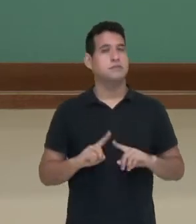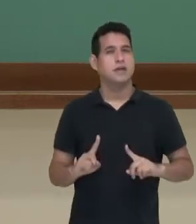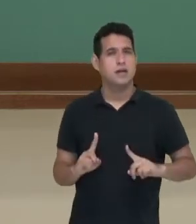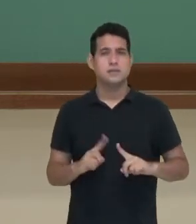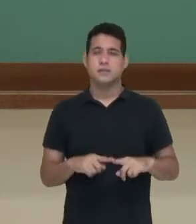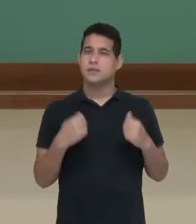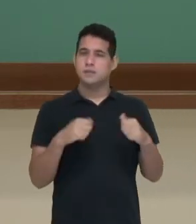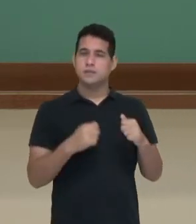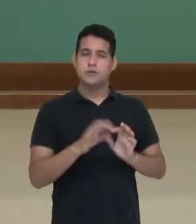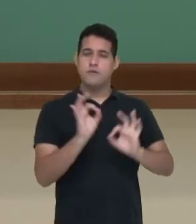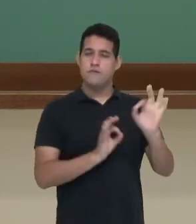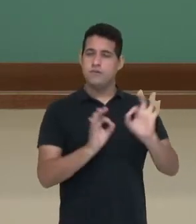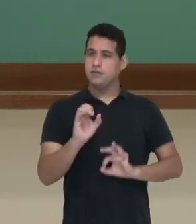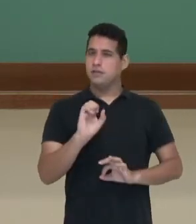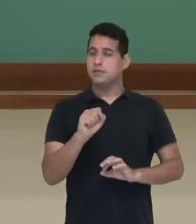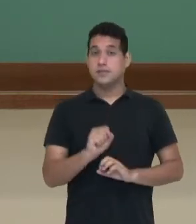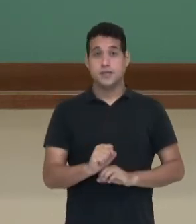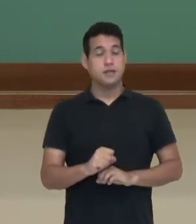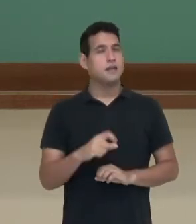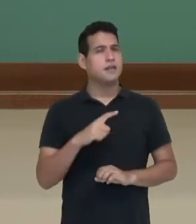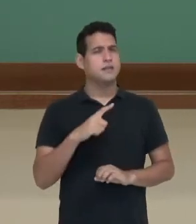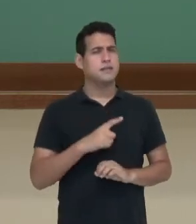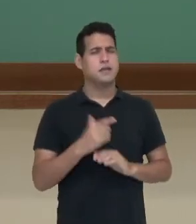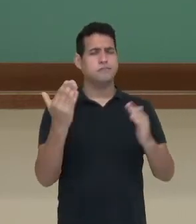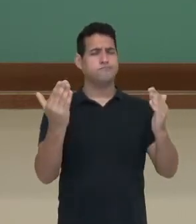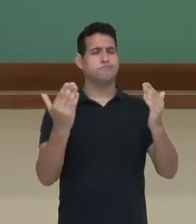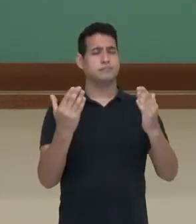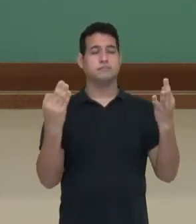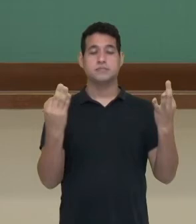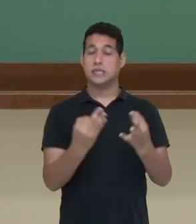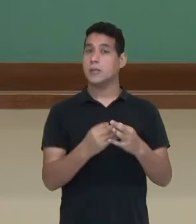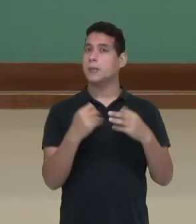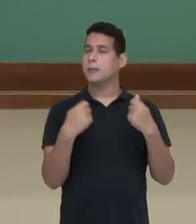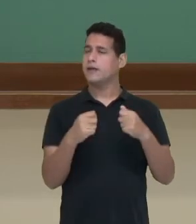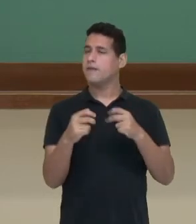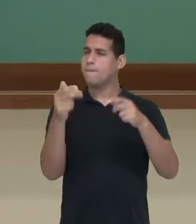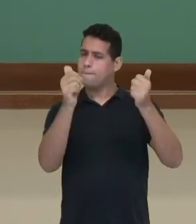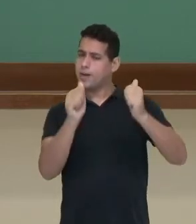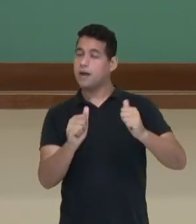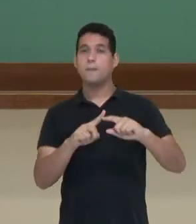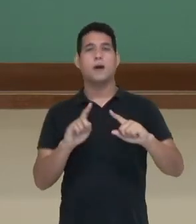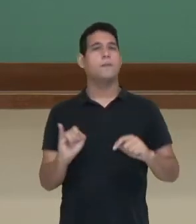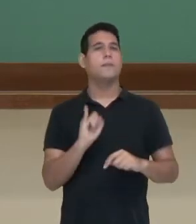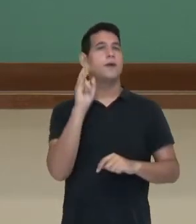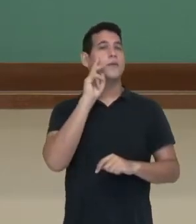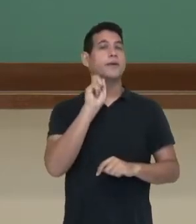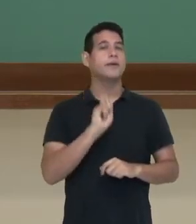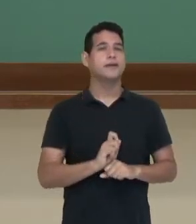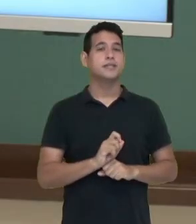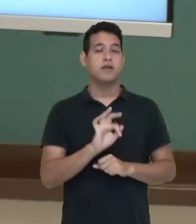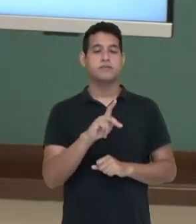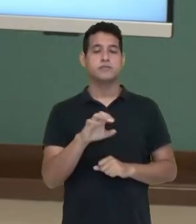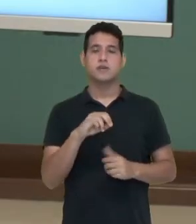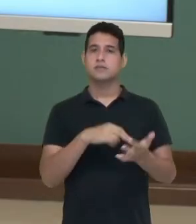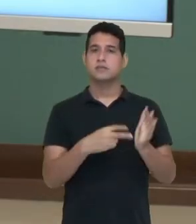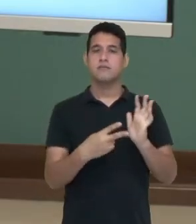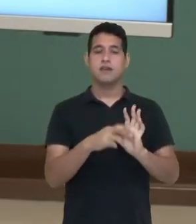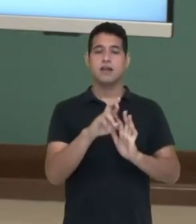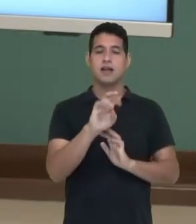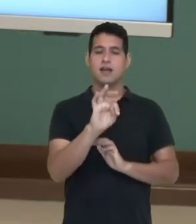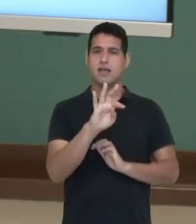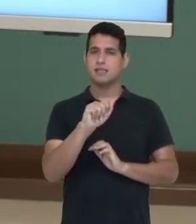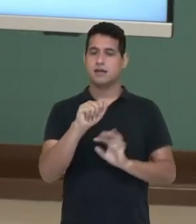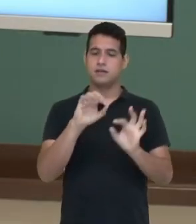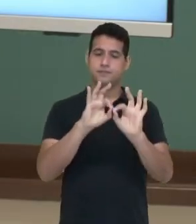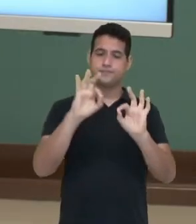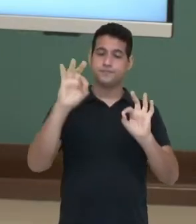tem como conferir sim, tem como fazer uma prova real sim, você já vai verificar. Então vamos lembrar, a função é uma reta lá,